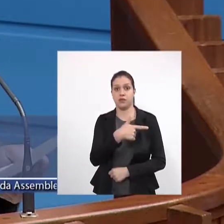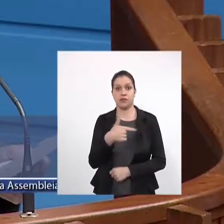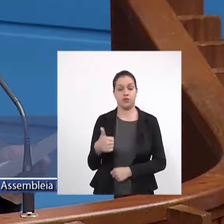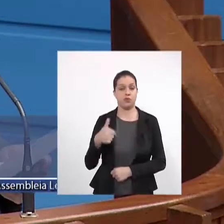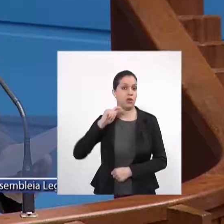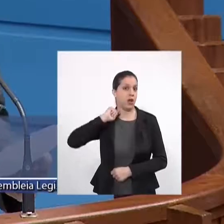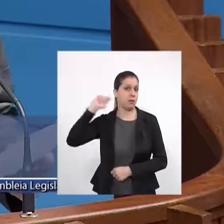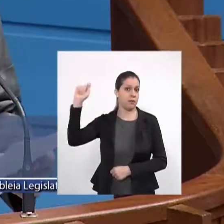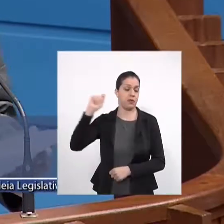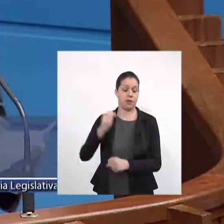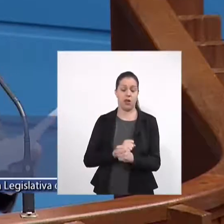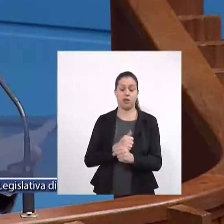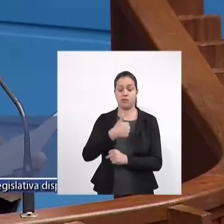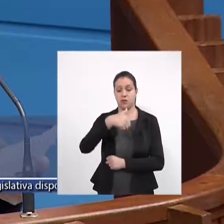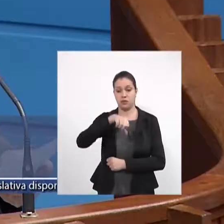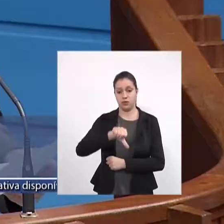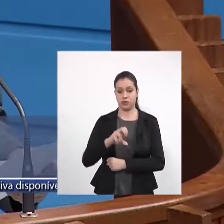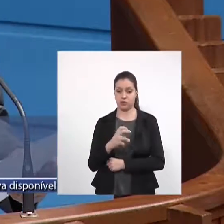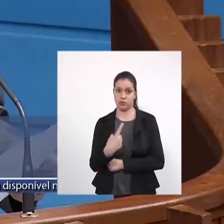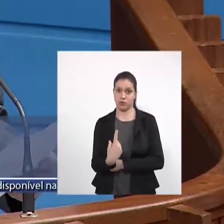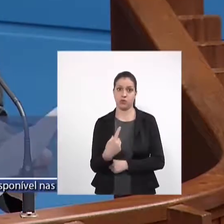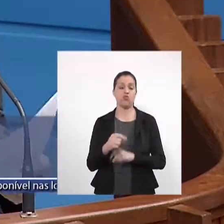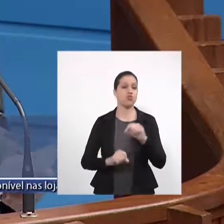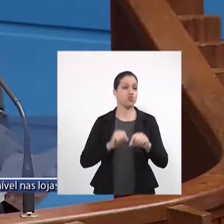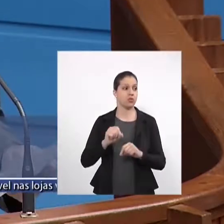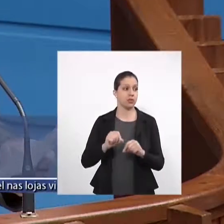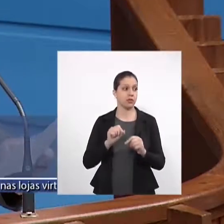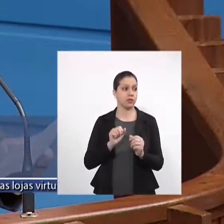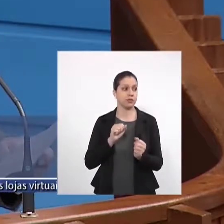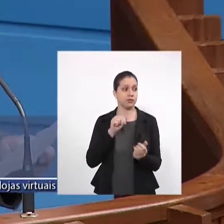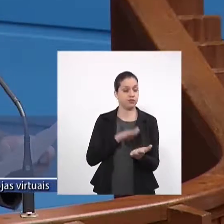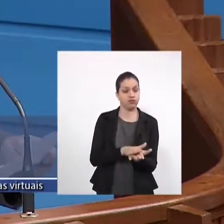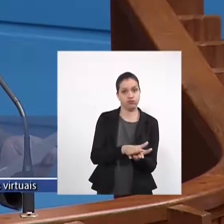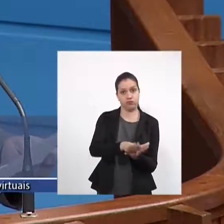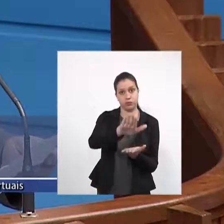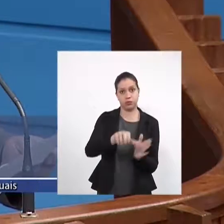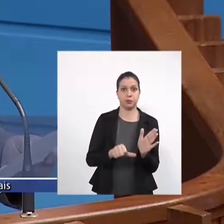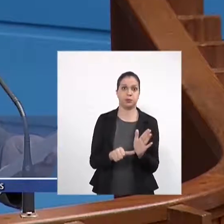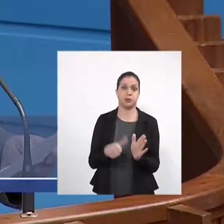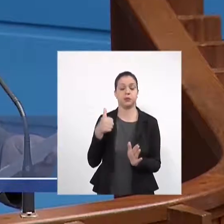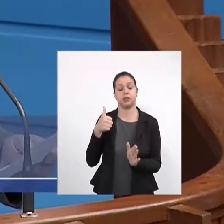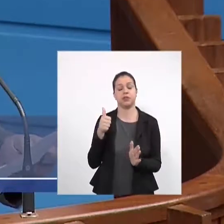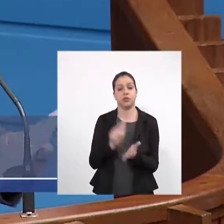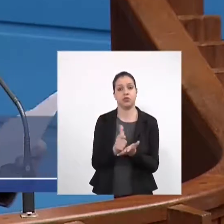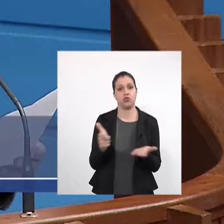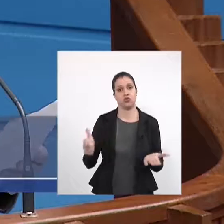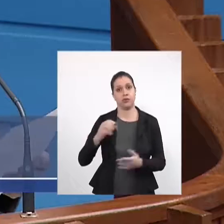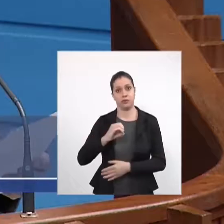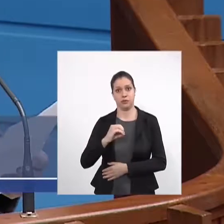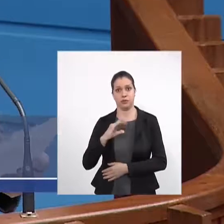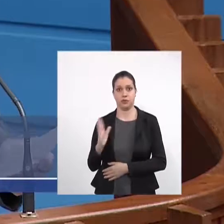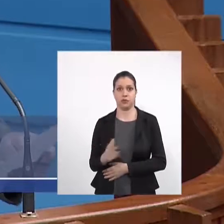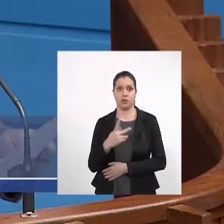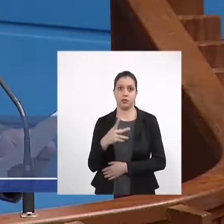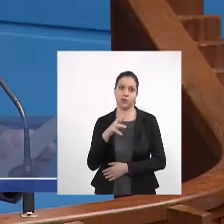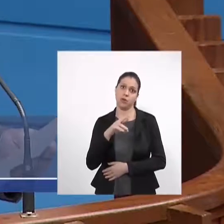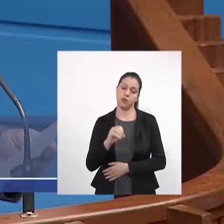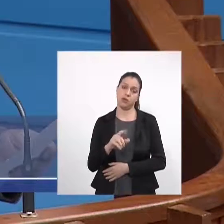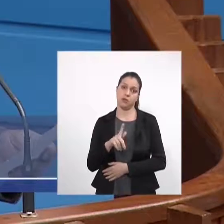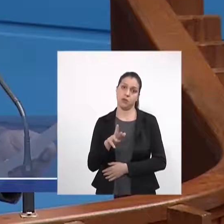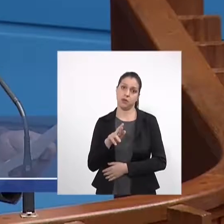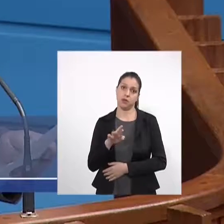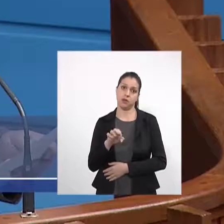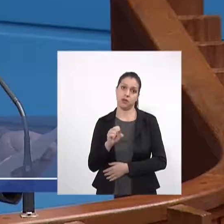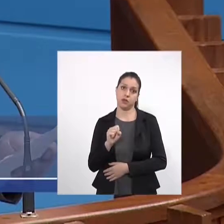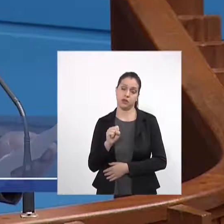de 1951 foi publicada a primeira edição de O Progresso, destacando a